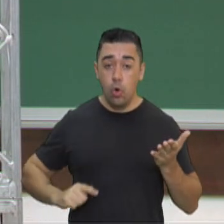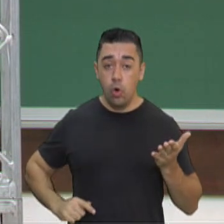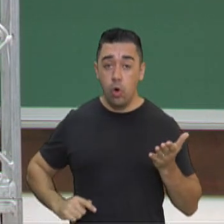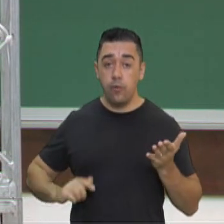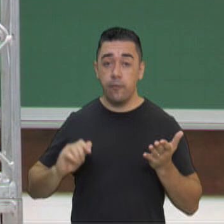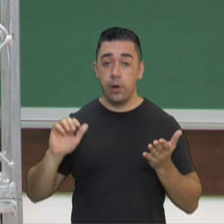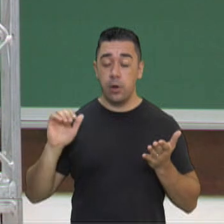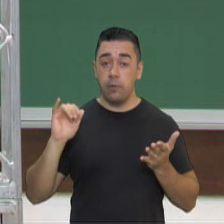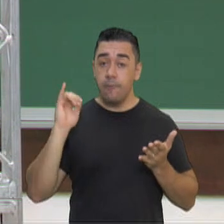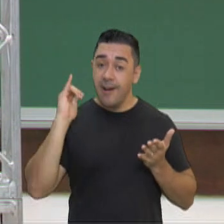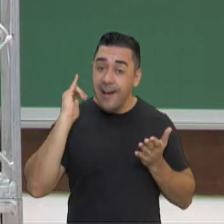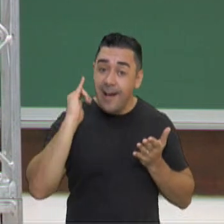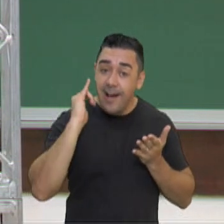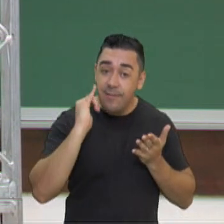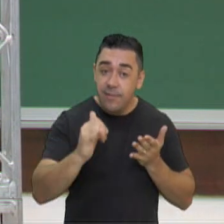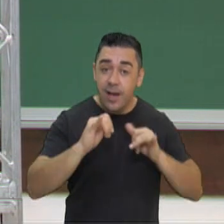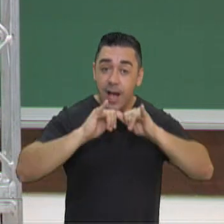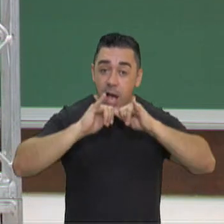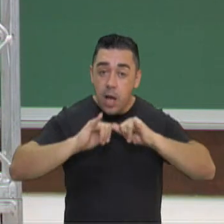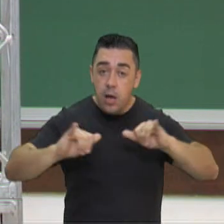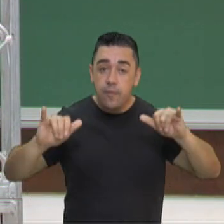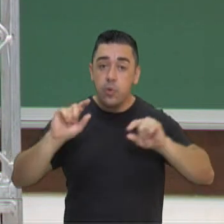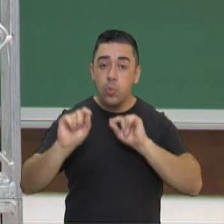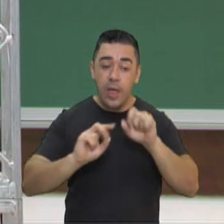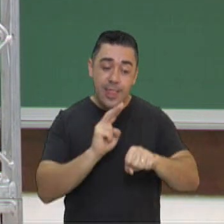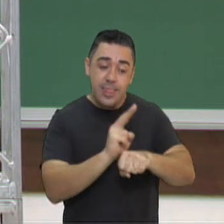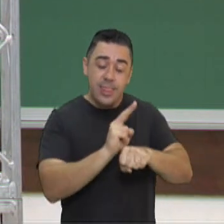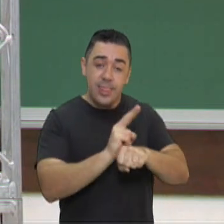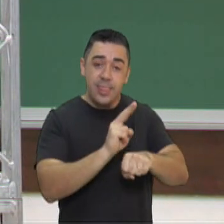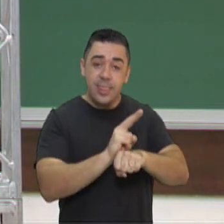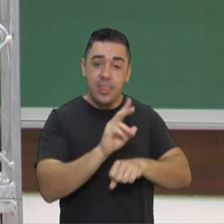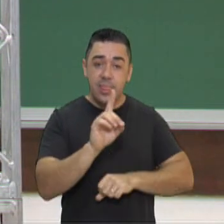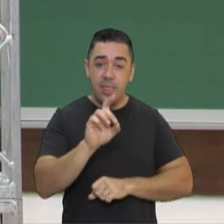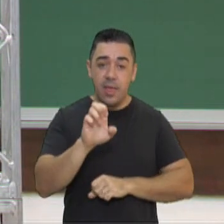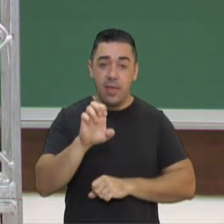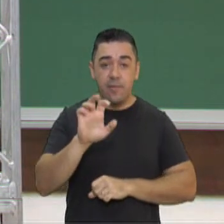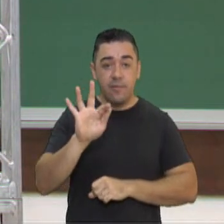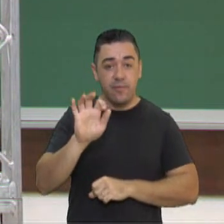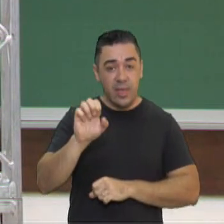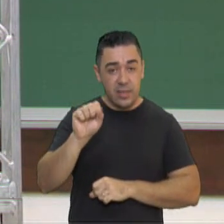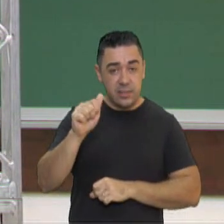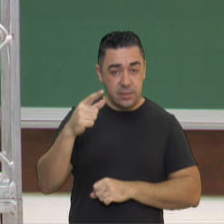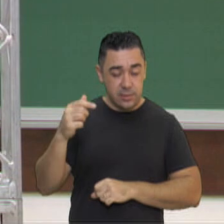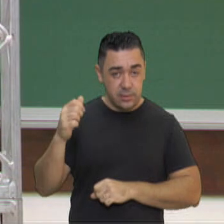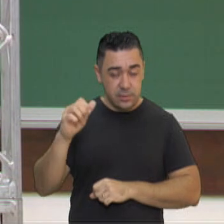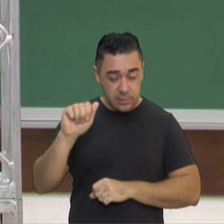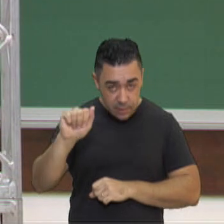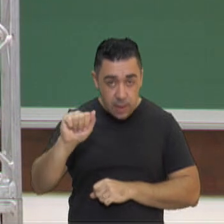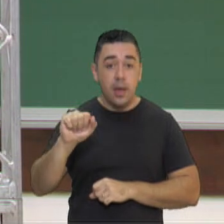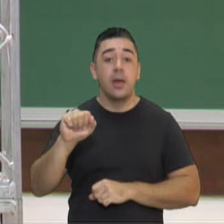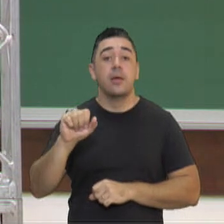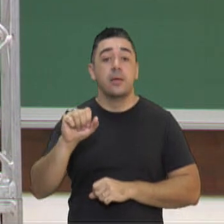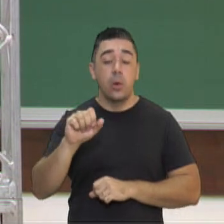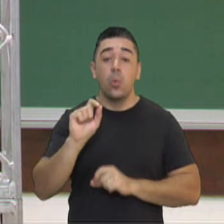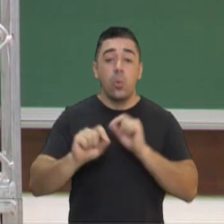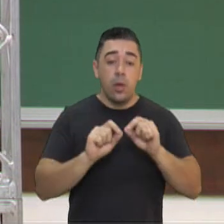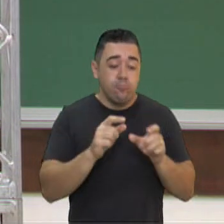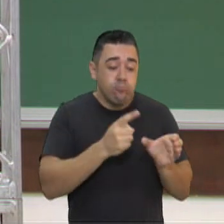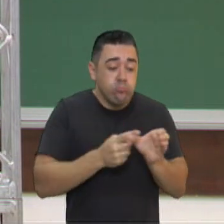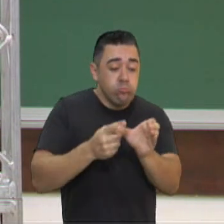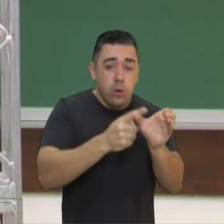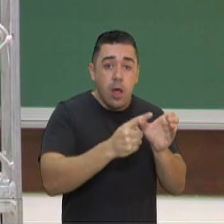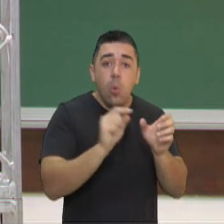né, o pessoal da Defesa Civil, e esse pessoal pode se adiantar, tomar atitudes que